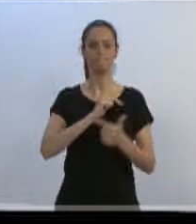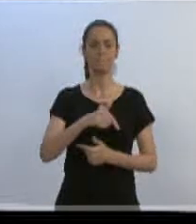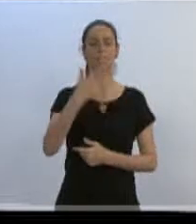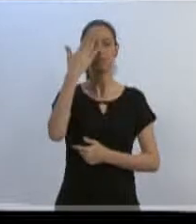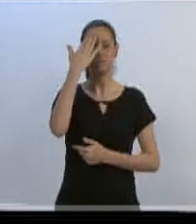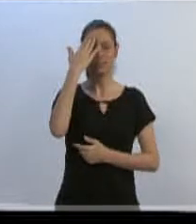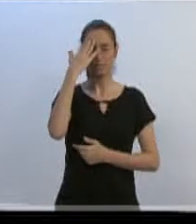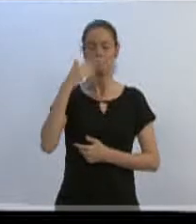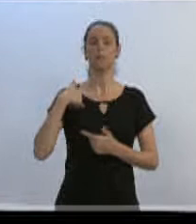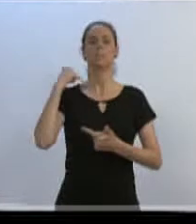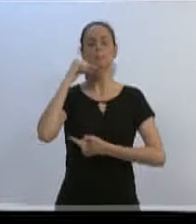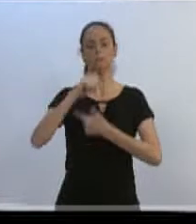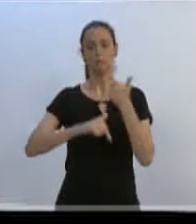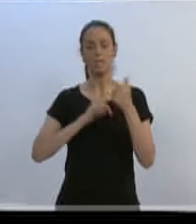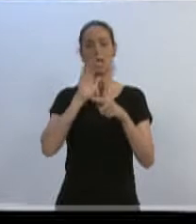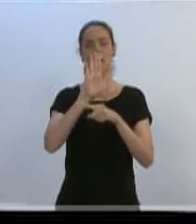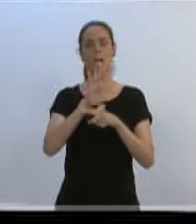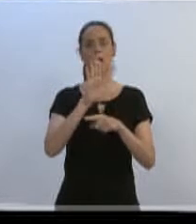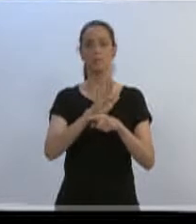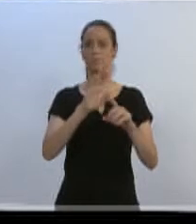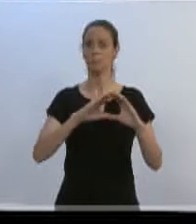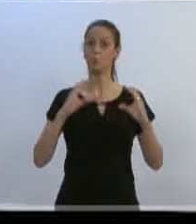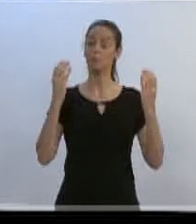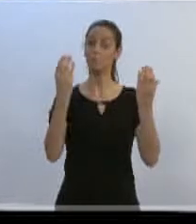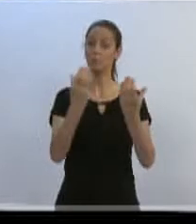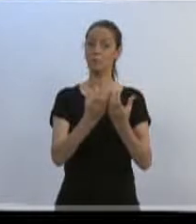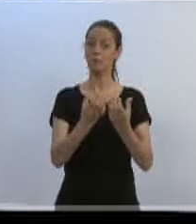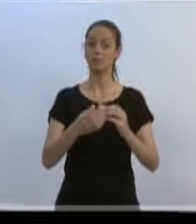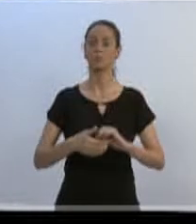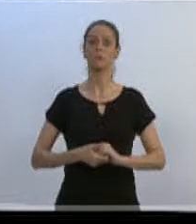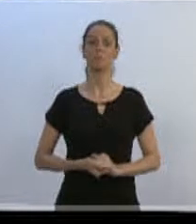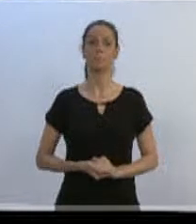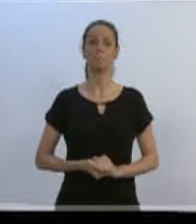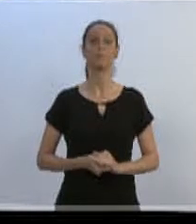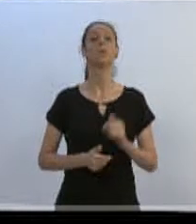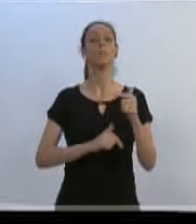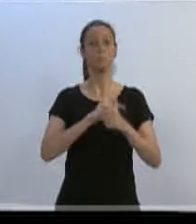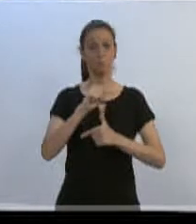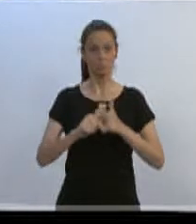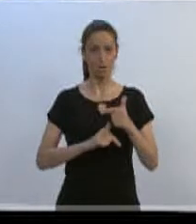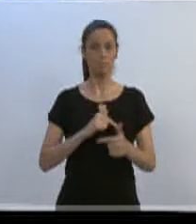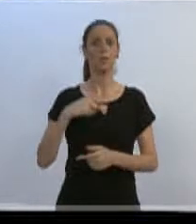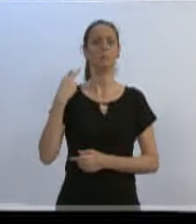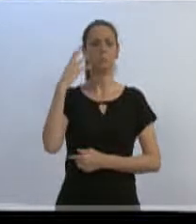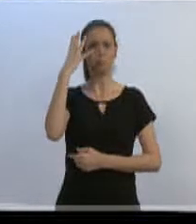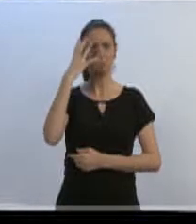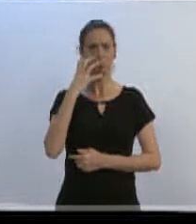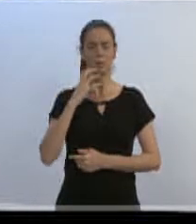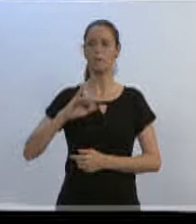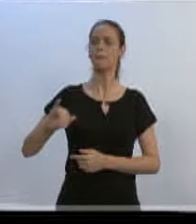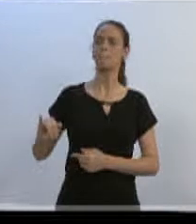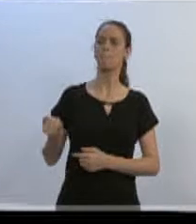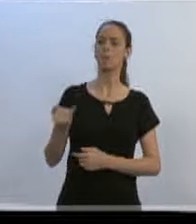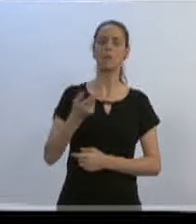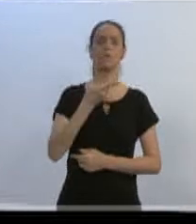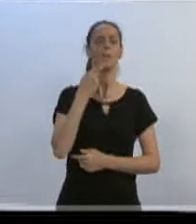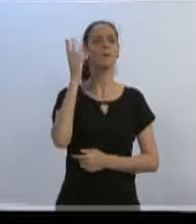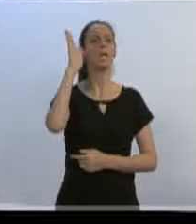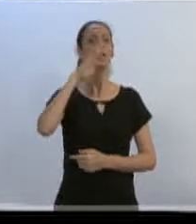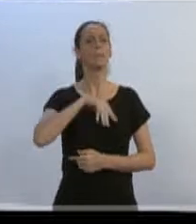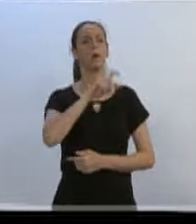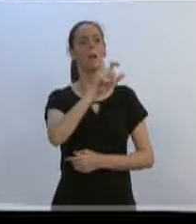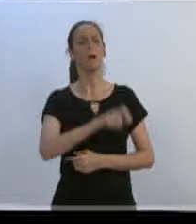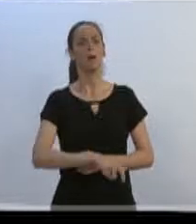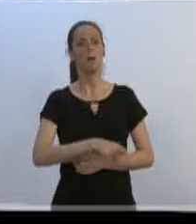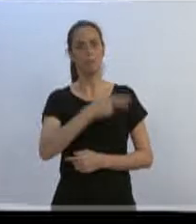quanto o vereador daqui já jogou aquela comunidade esse é um trabalho de um treinador sério não se aproveite e não fica falando mal da vida dos outros